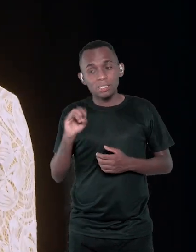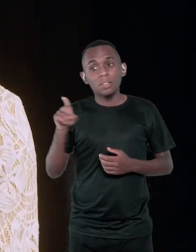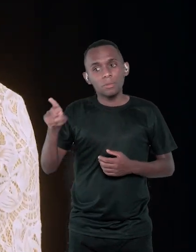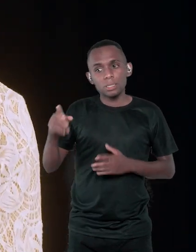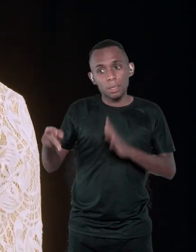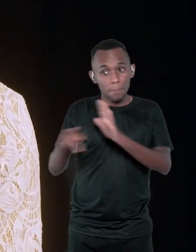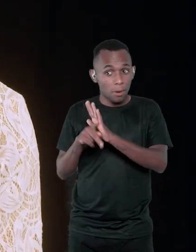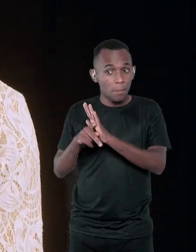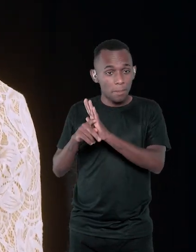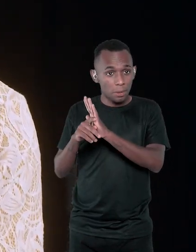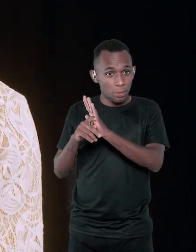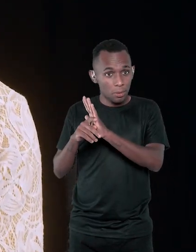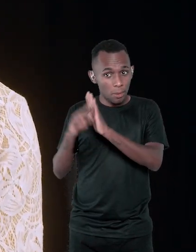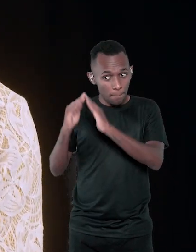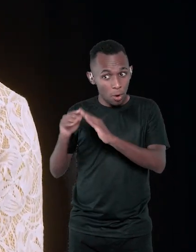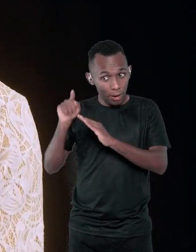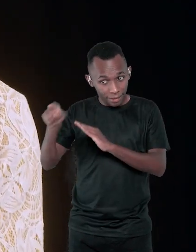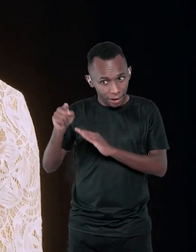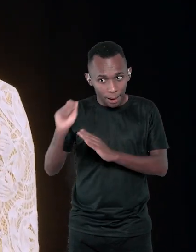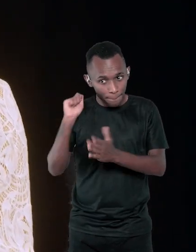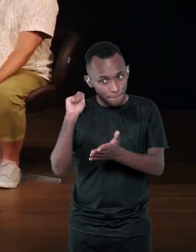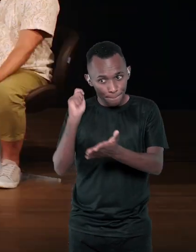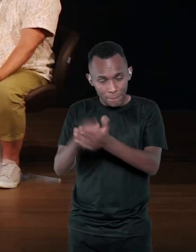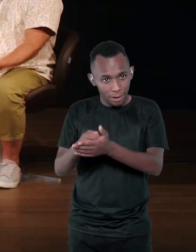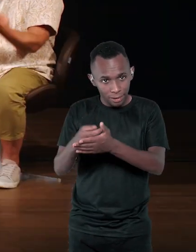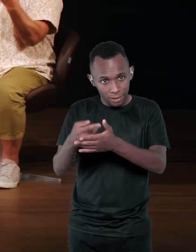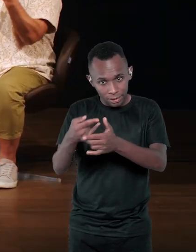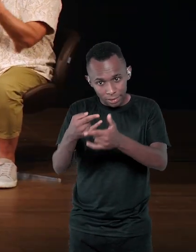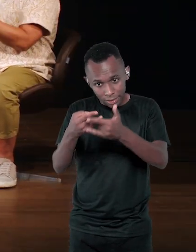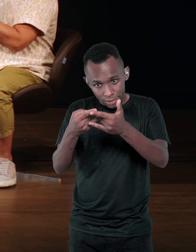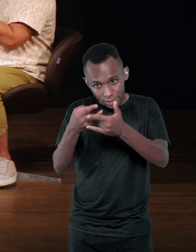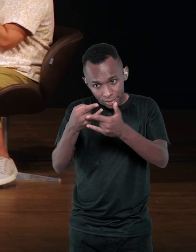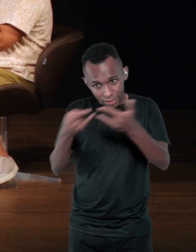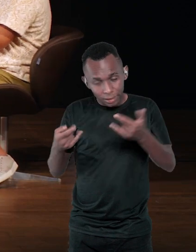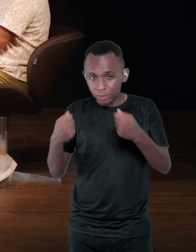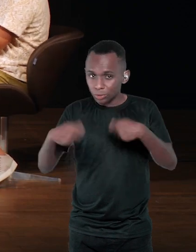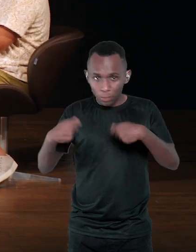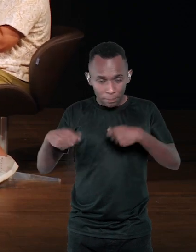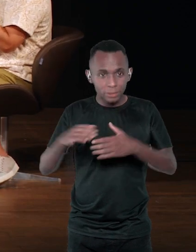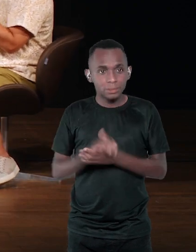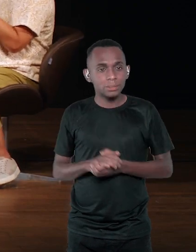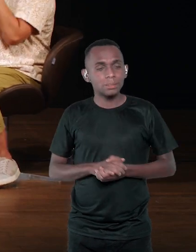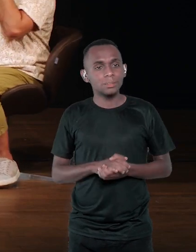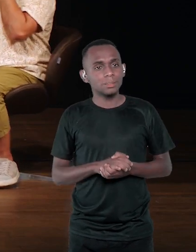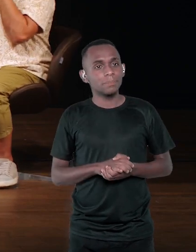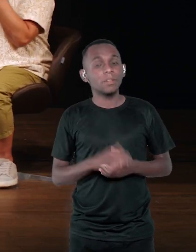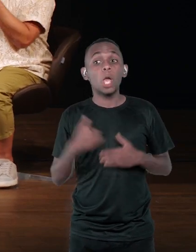paga o ingresso. E eu cheguei na bilheteria, uma equipe, era